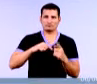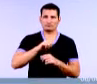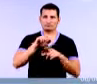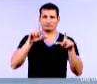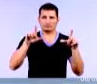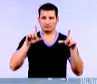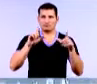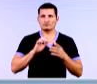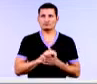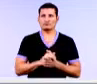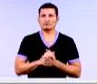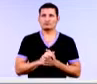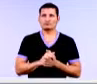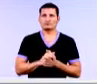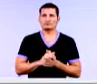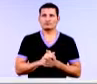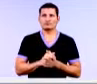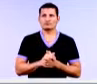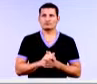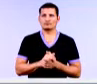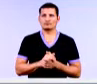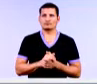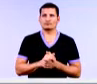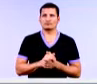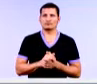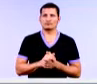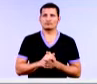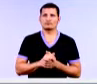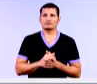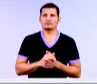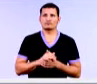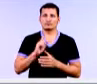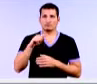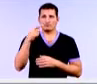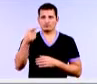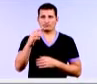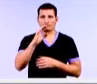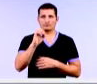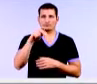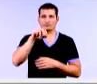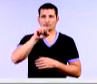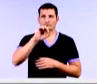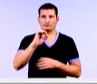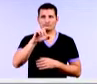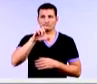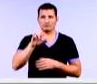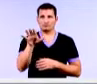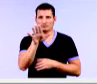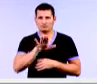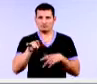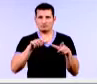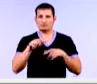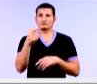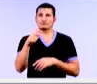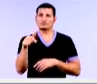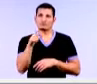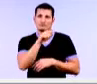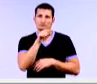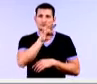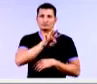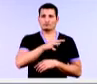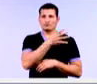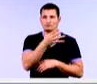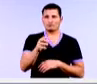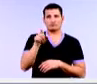programas. E, além do console e da área de trabalho, nós não vamos ter essa parte das variáveis aqui,